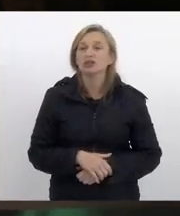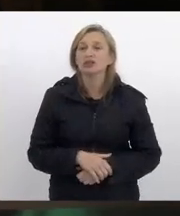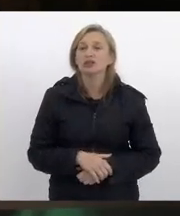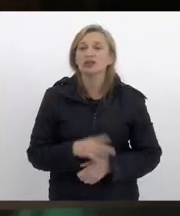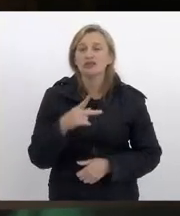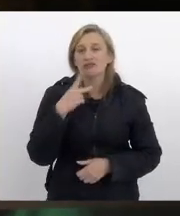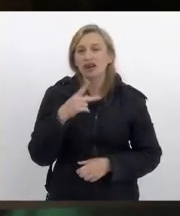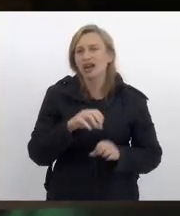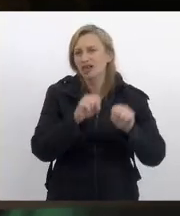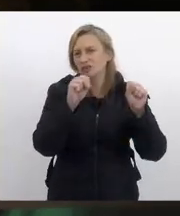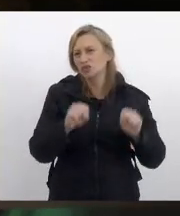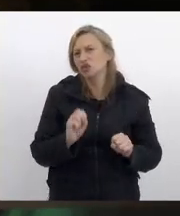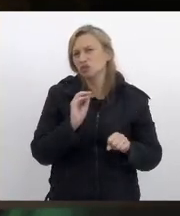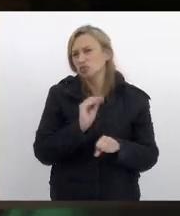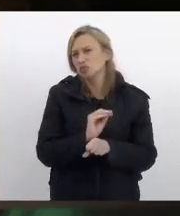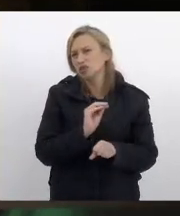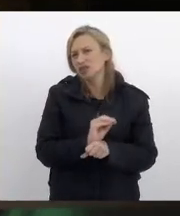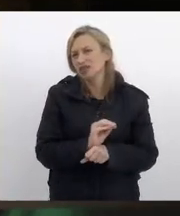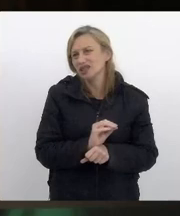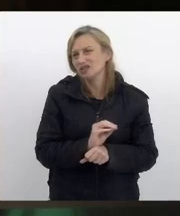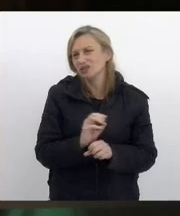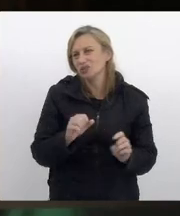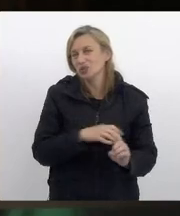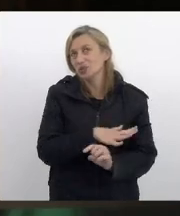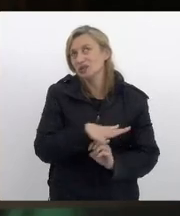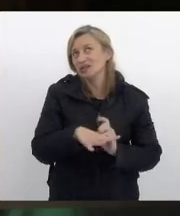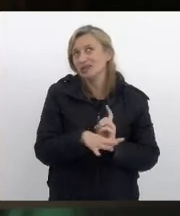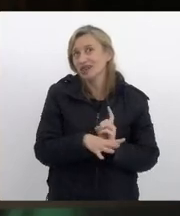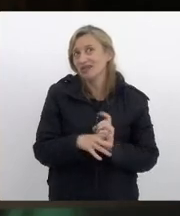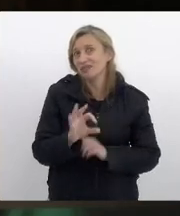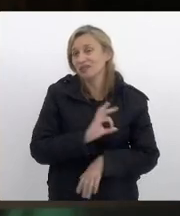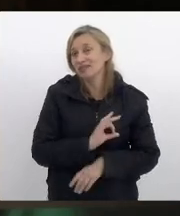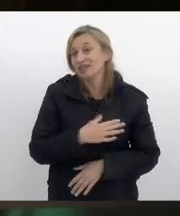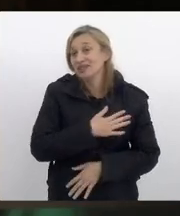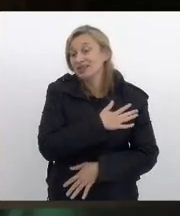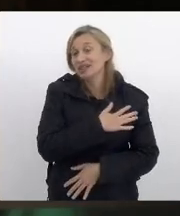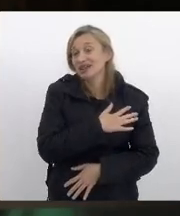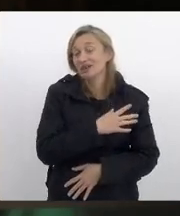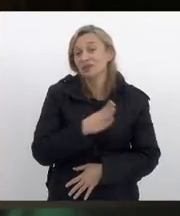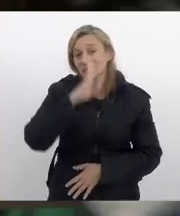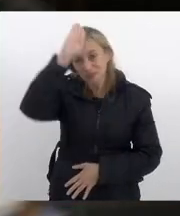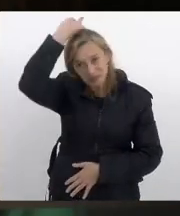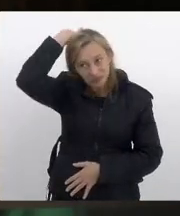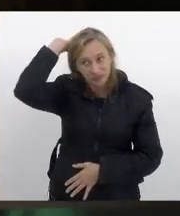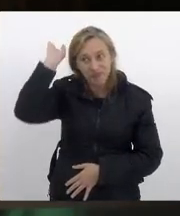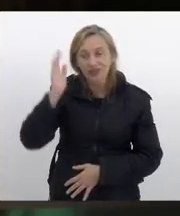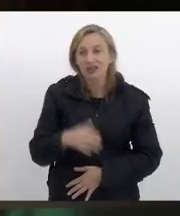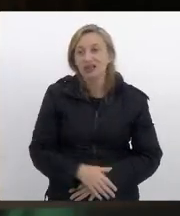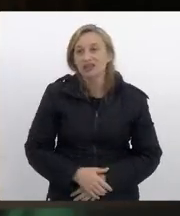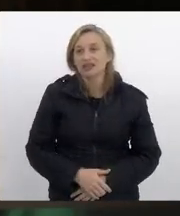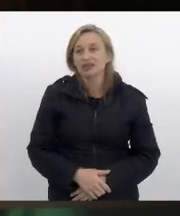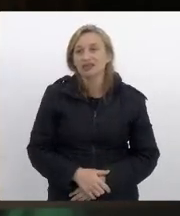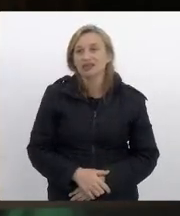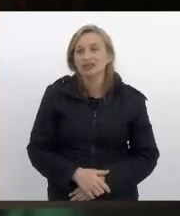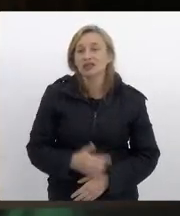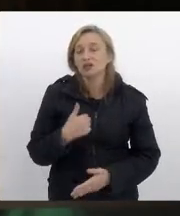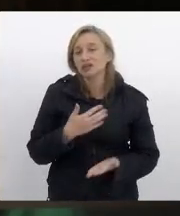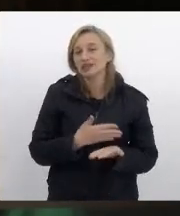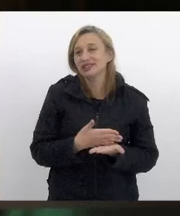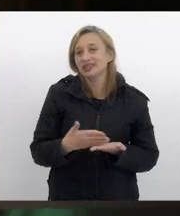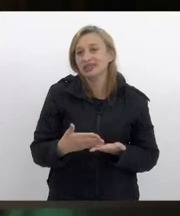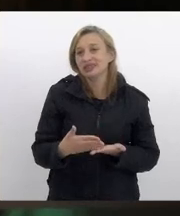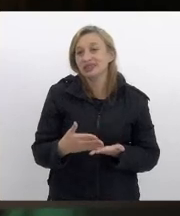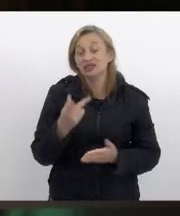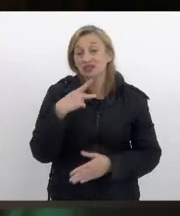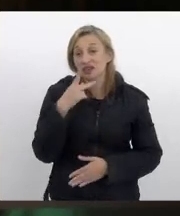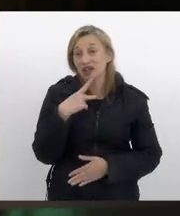Falar do sistema de proteção social ao policial militar e ao bombeiro. Eu inicio